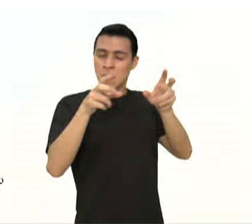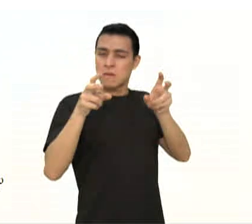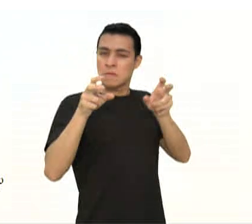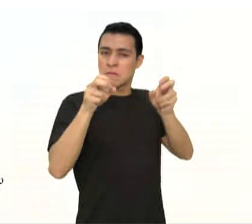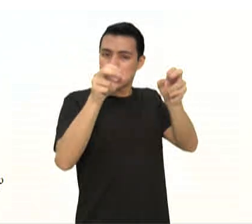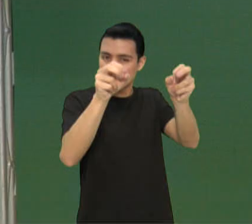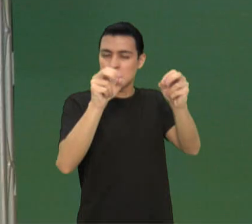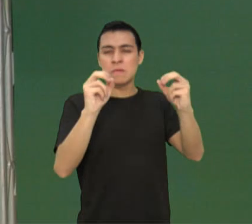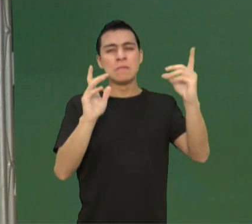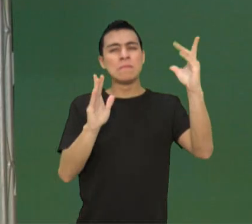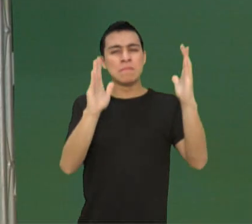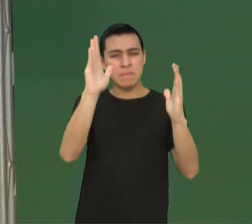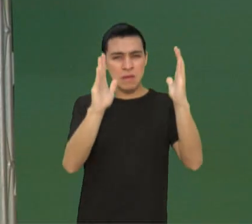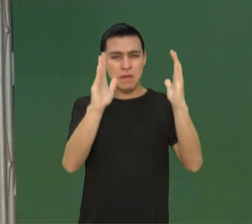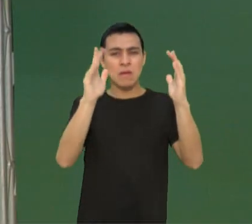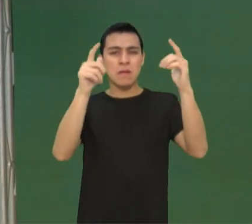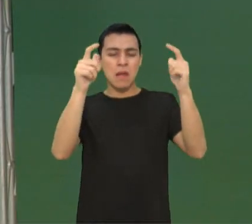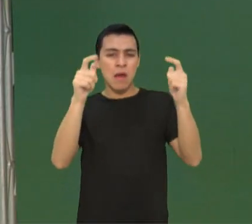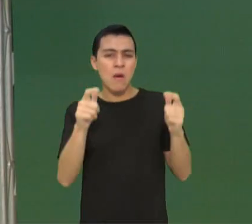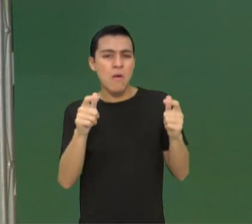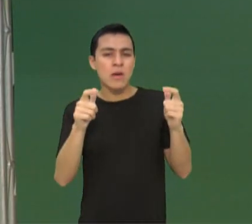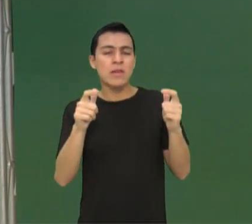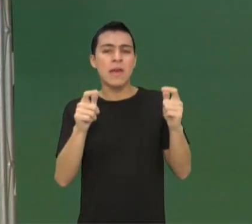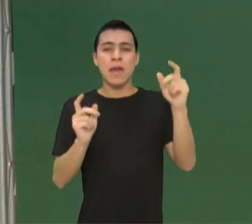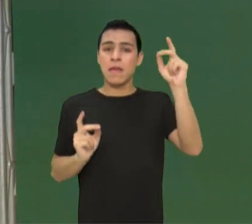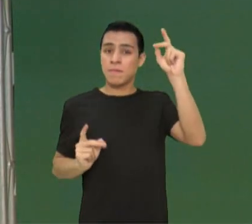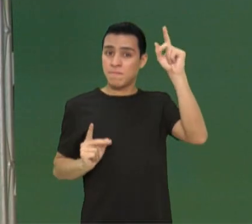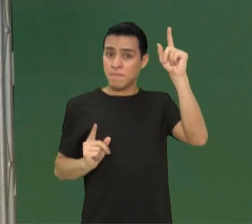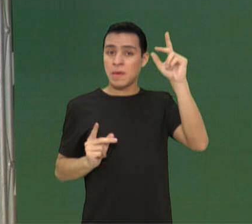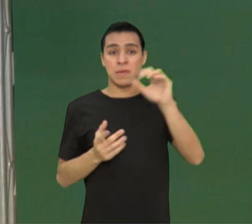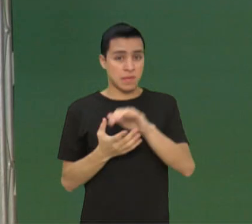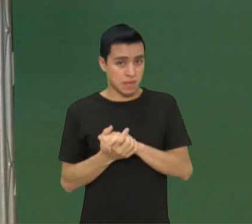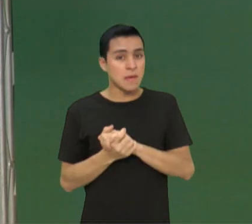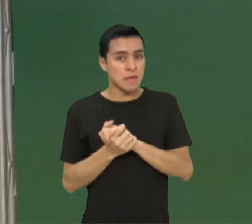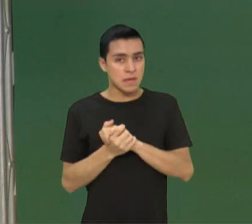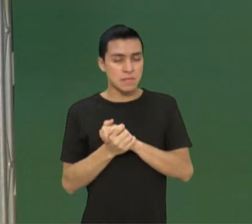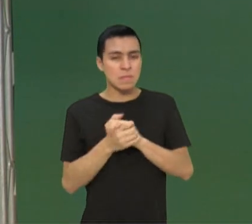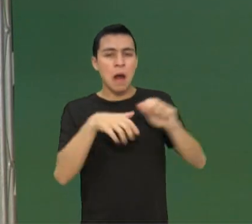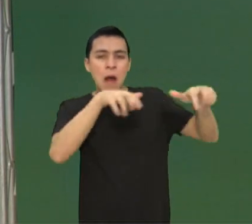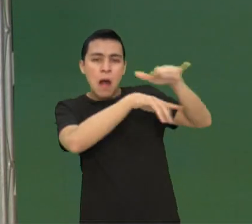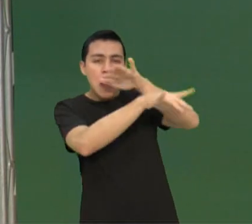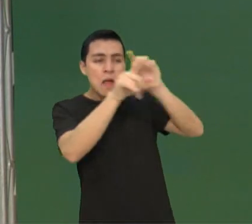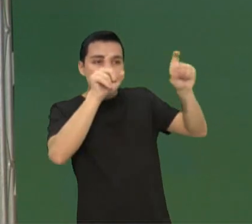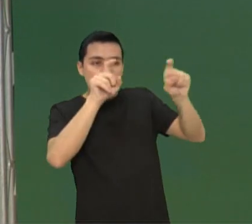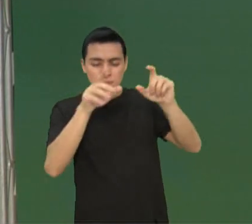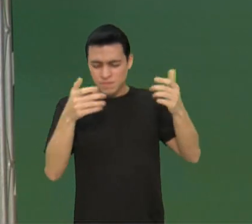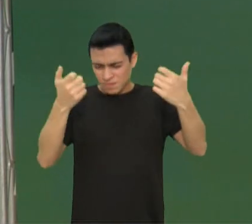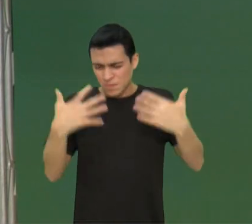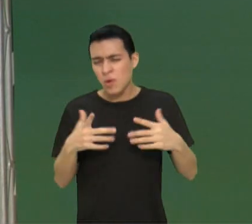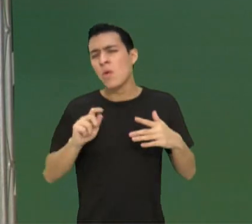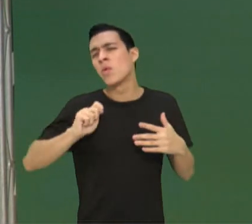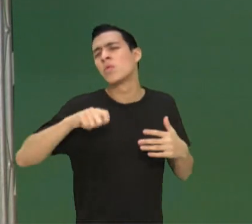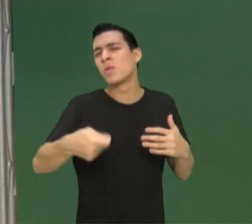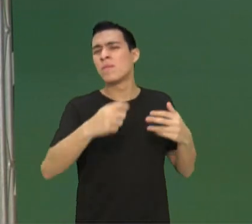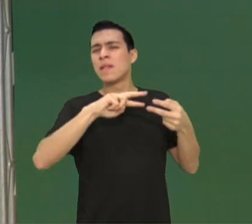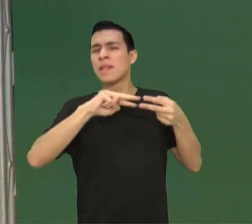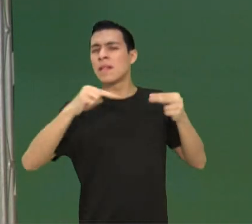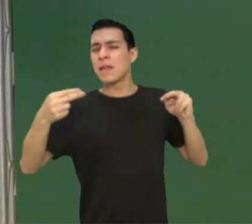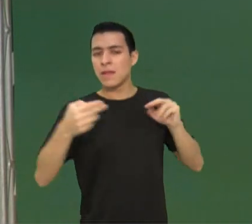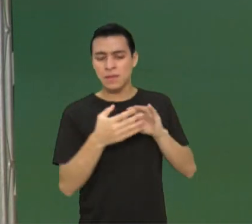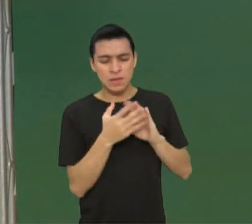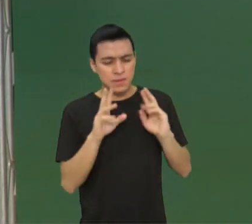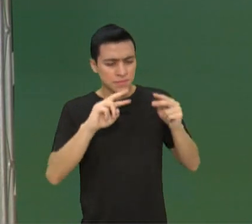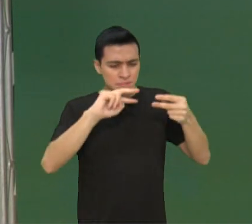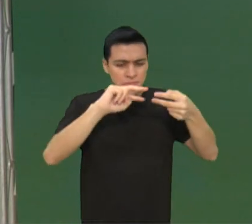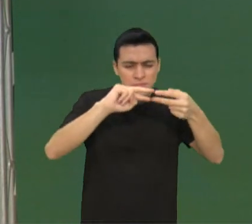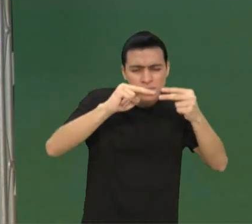setembro e 1º de outubro em Barcelona, na Espanha. O que nós vamos falar? De DNA. Qual que é a